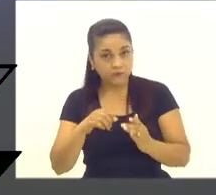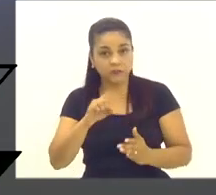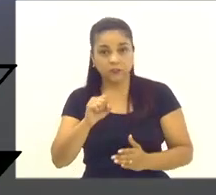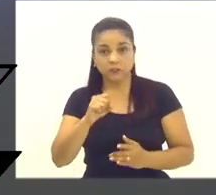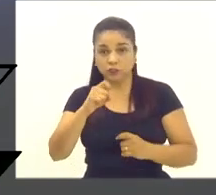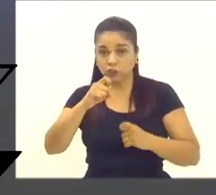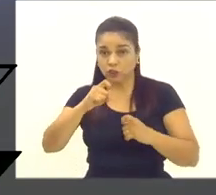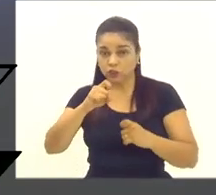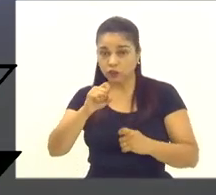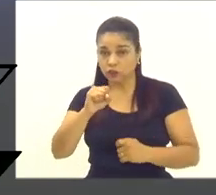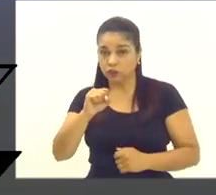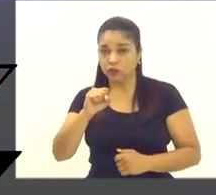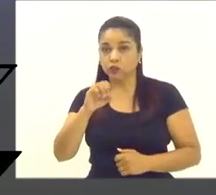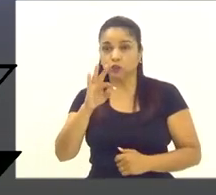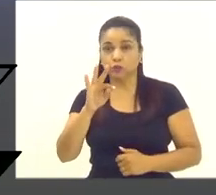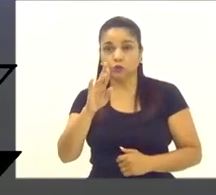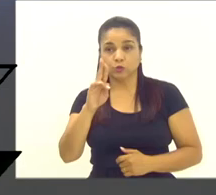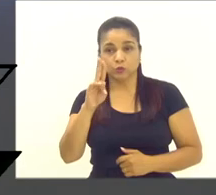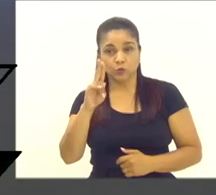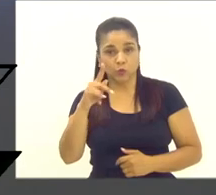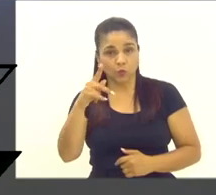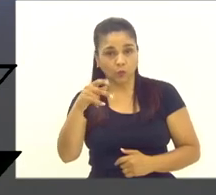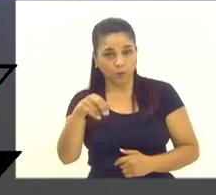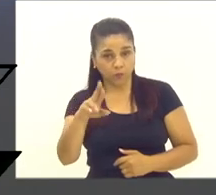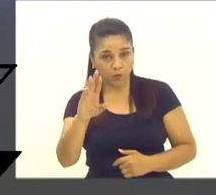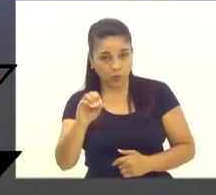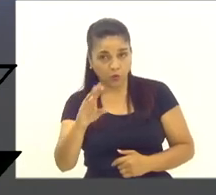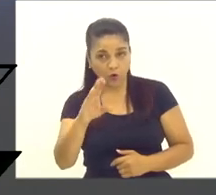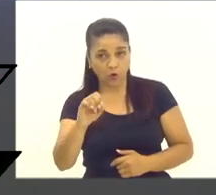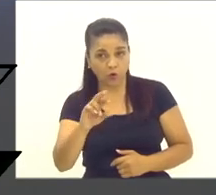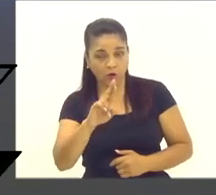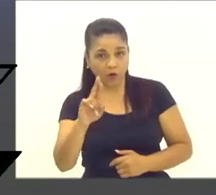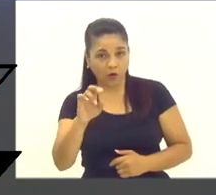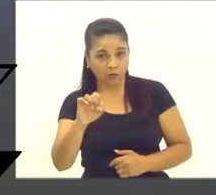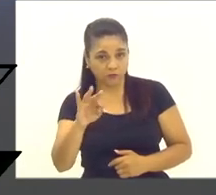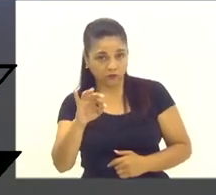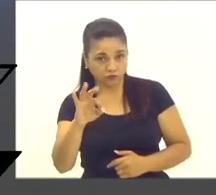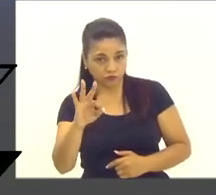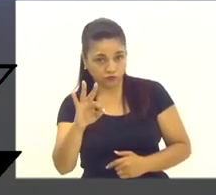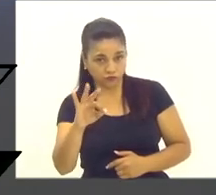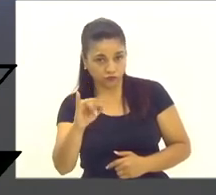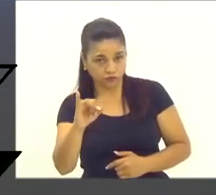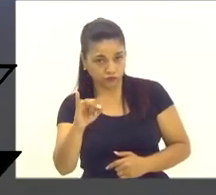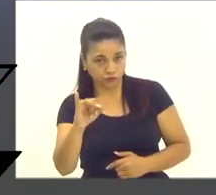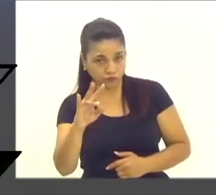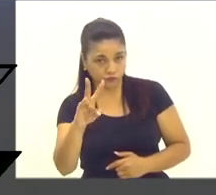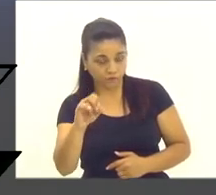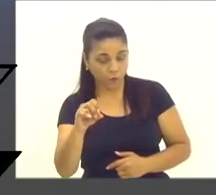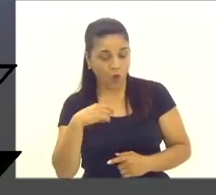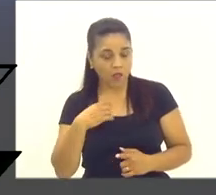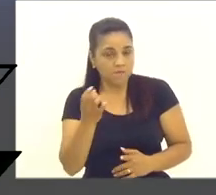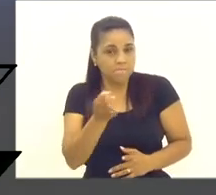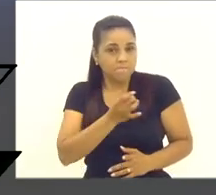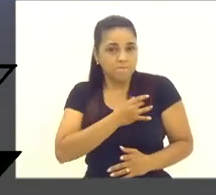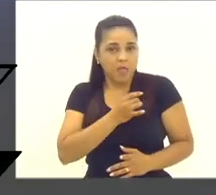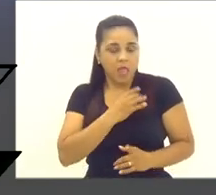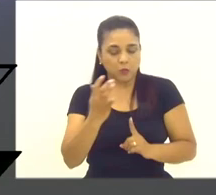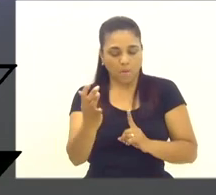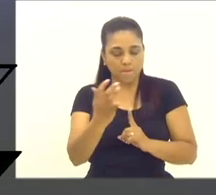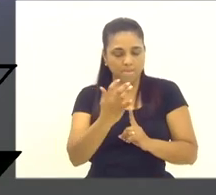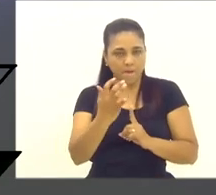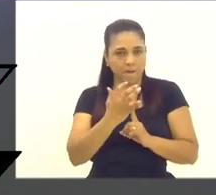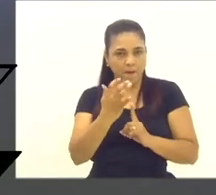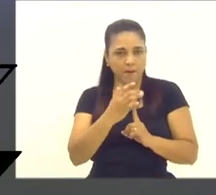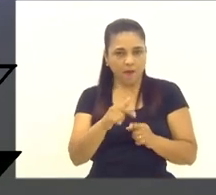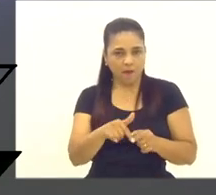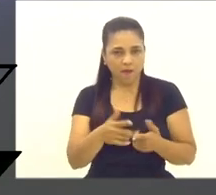a vereadora não consiga né tenha medo ele tem o intuito de